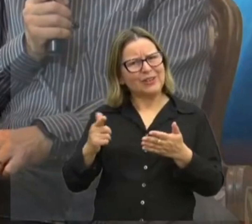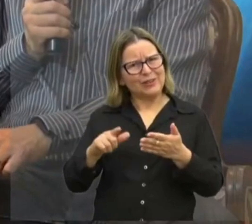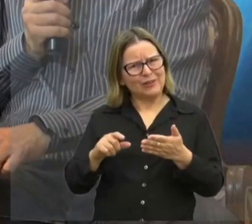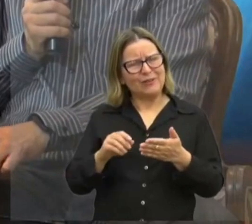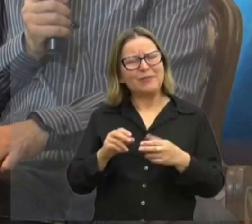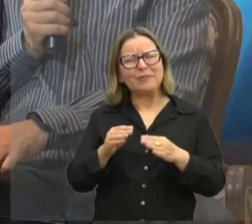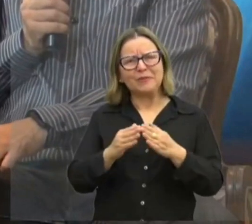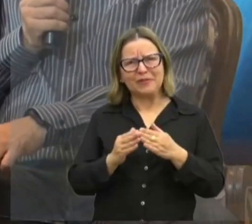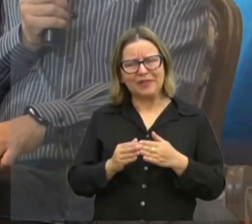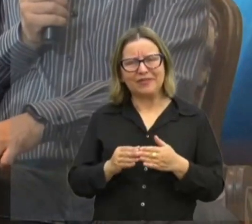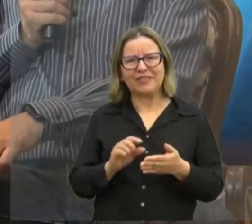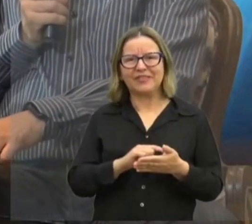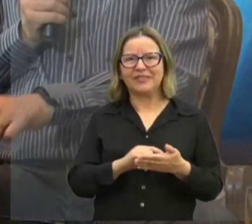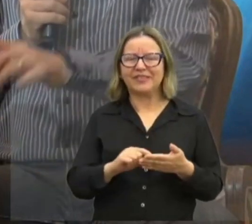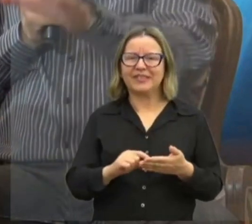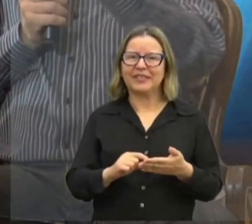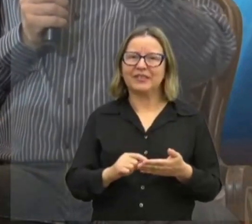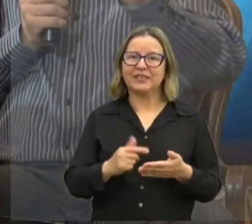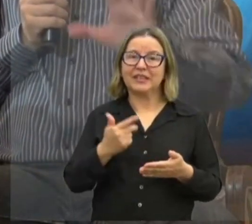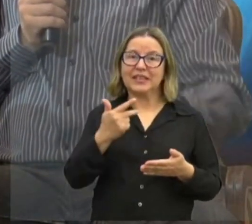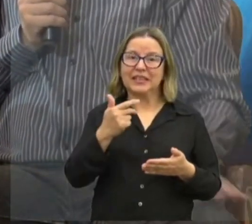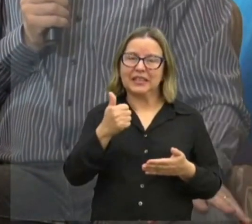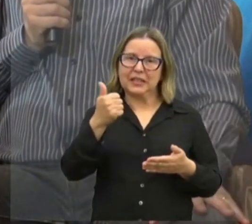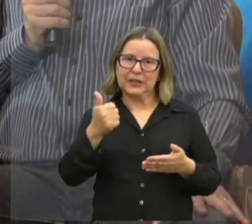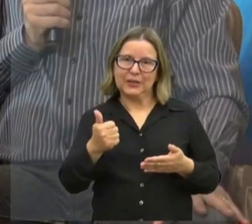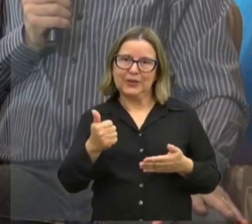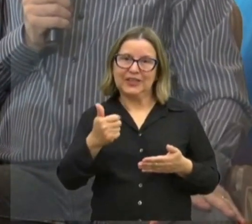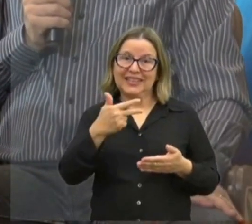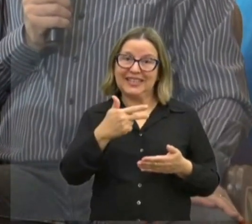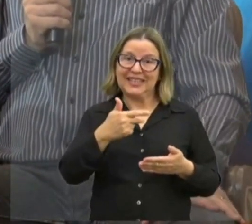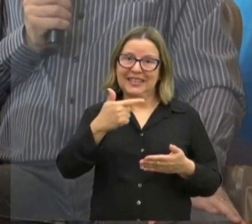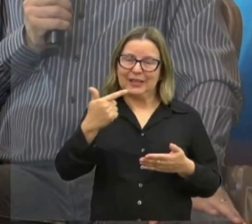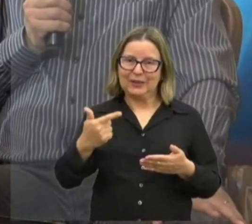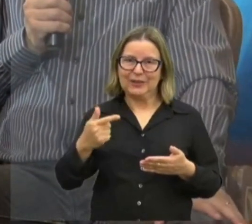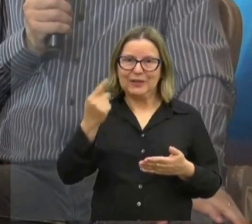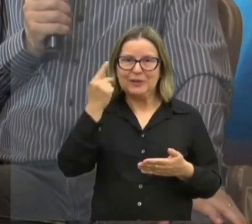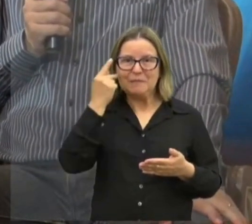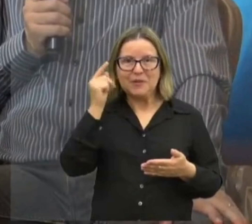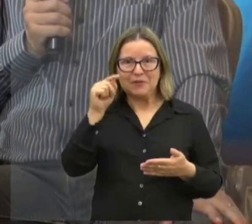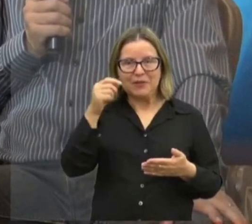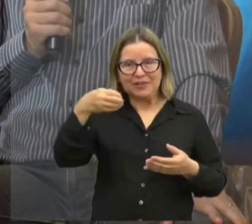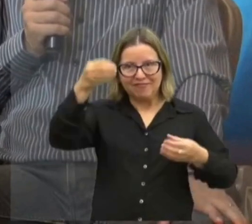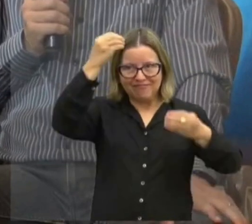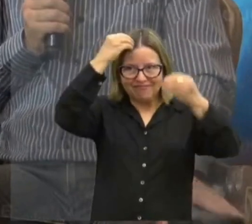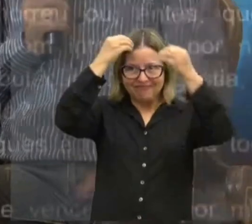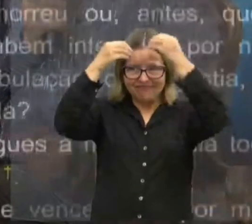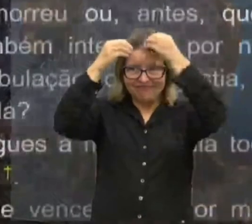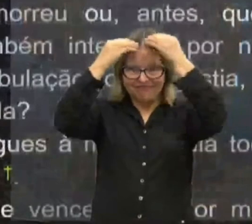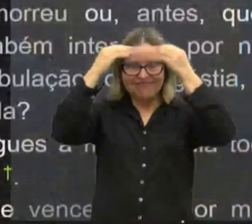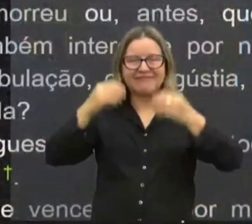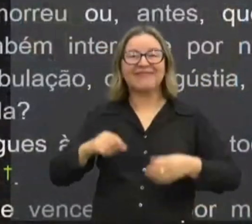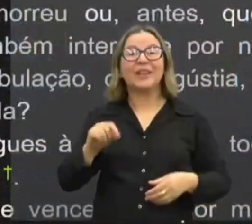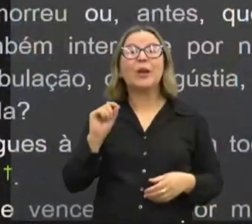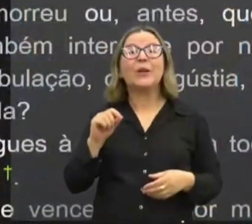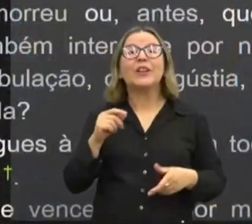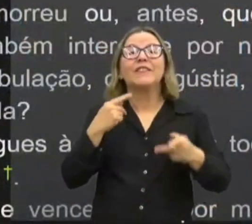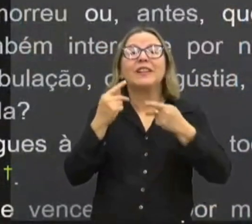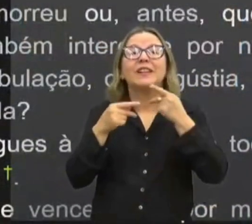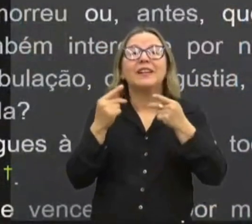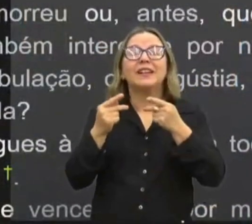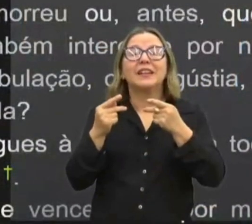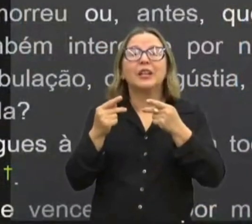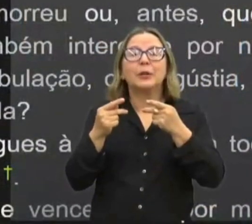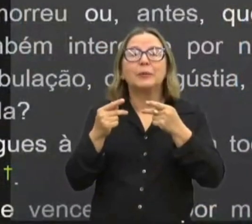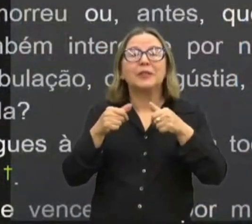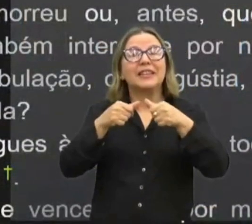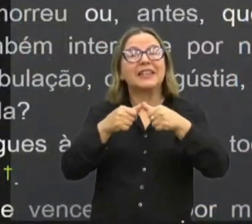né? Sim. Para você ficar com esse texto gravado no seu coração, na sua mente. Que diremos, pois, à